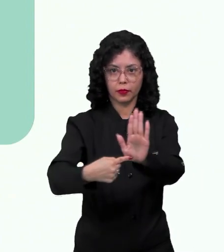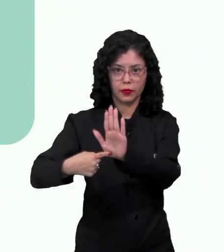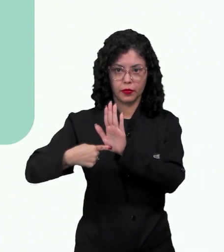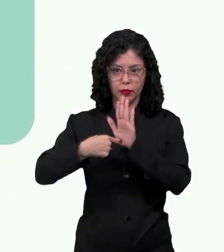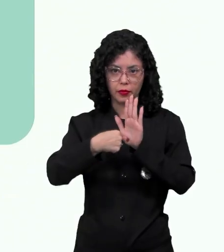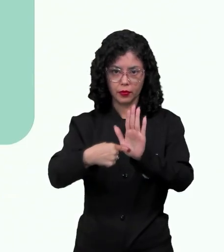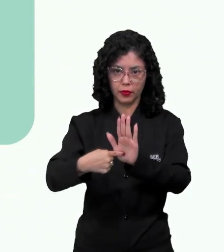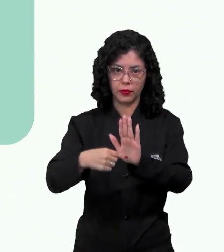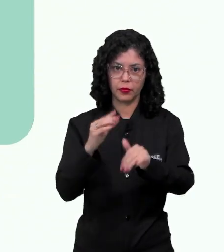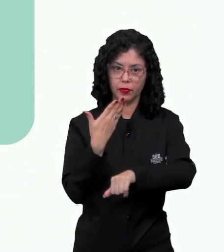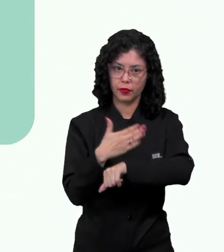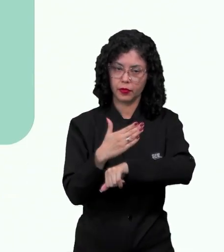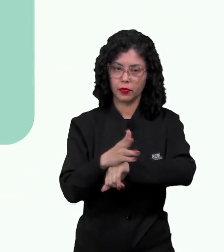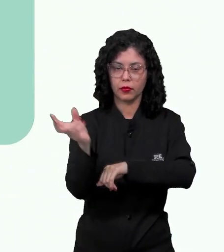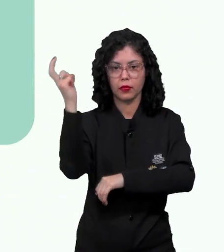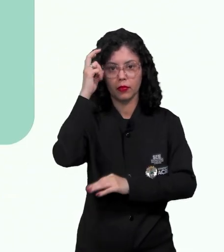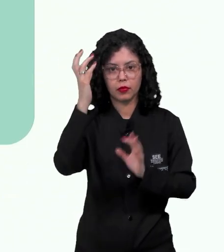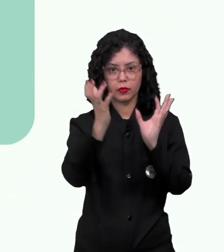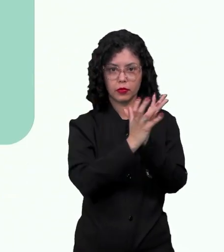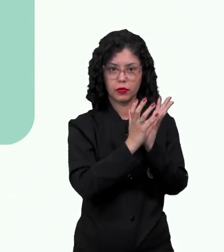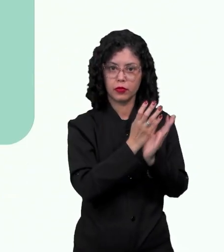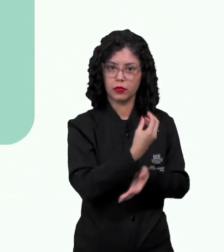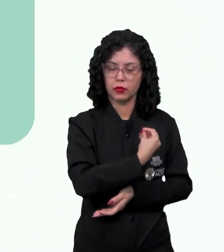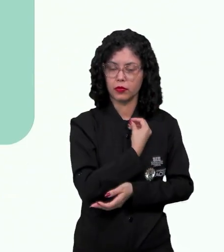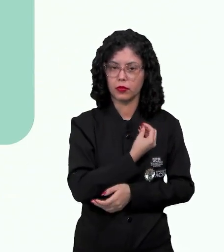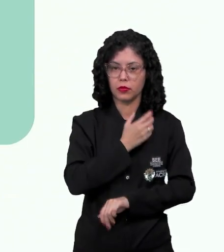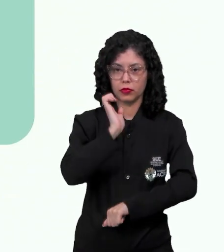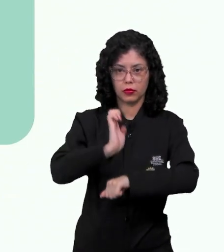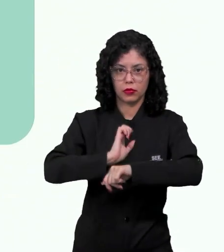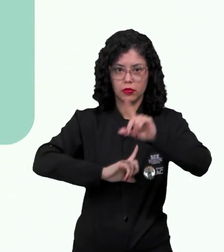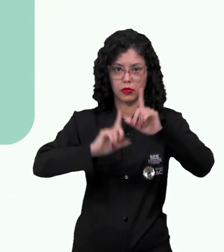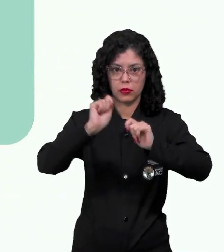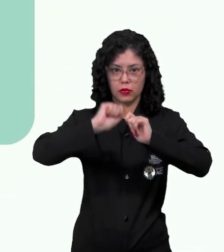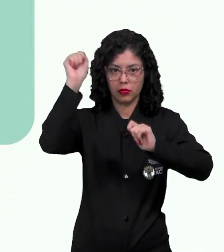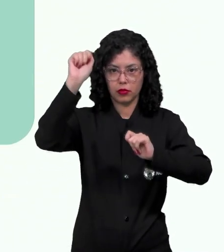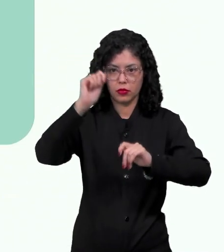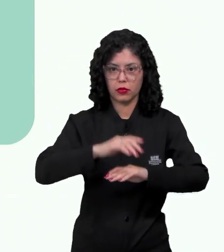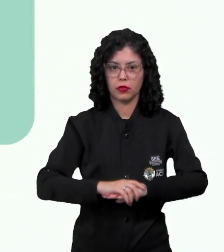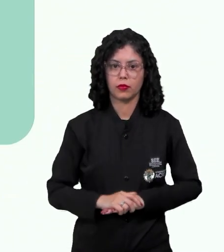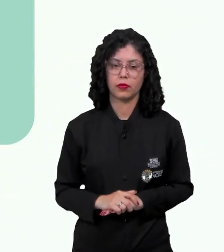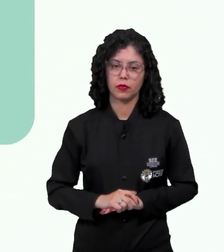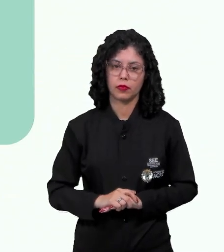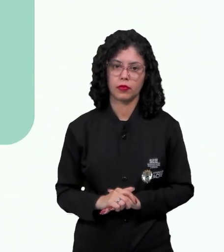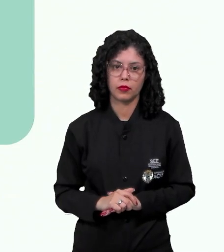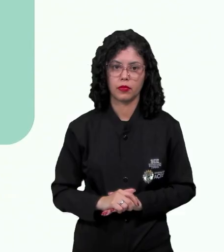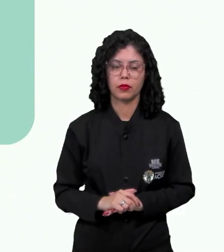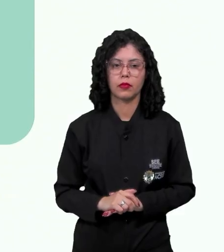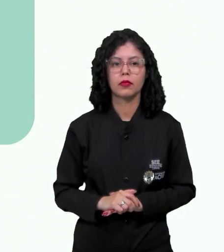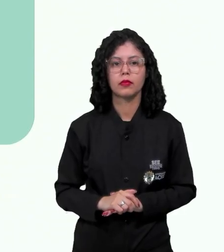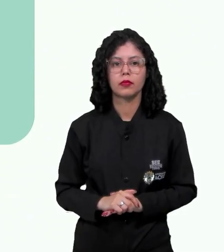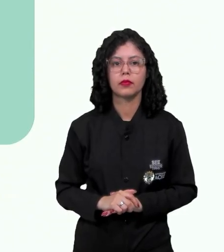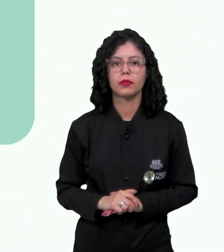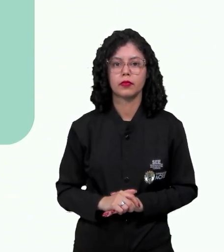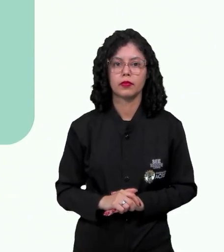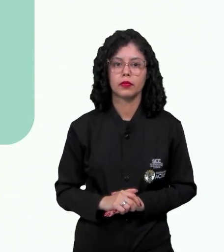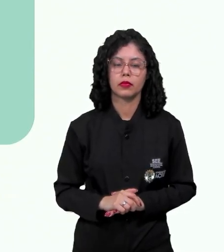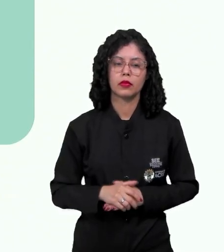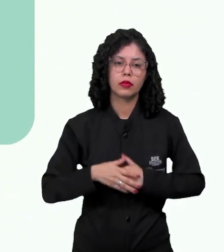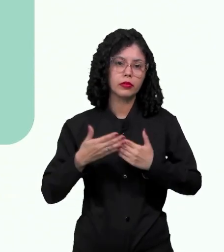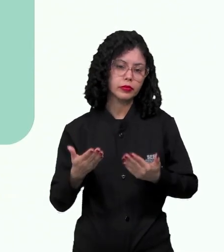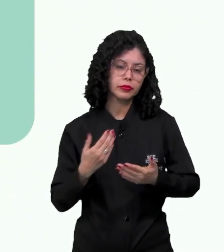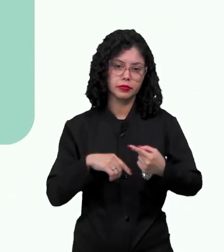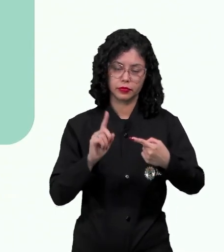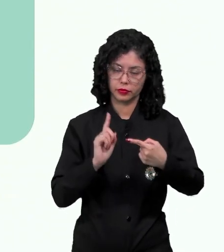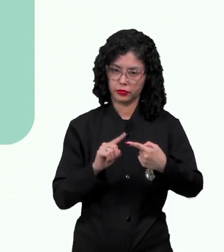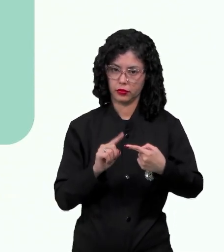abaixo melhor representa uma prática cultural coletiva presente no estado do Acre? Então,